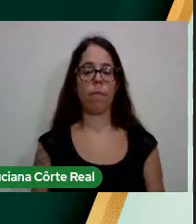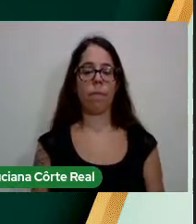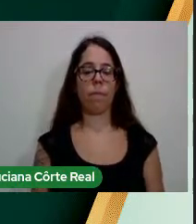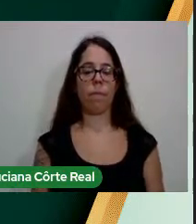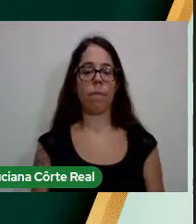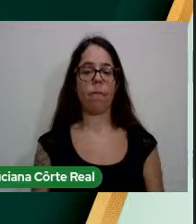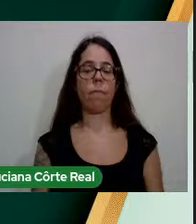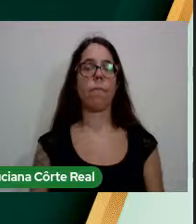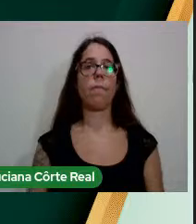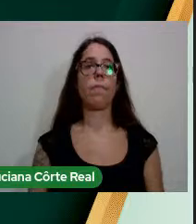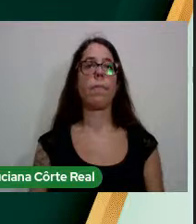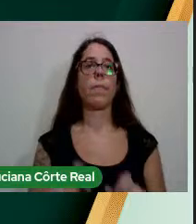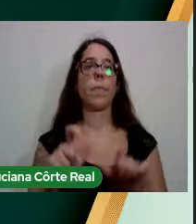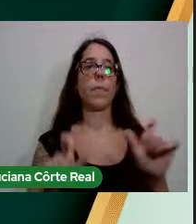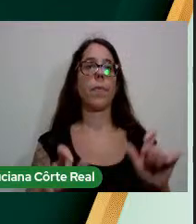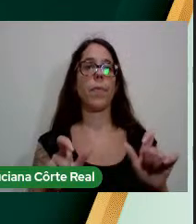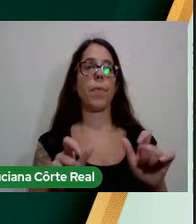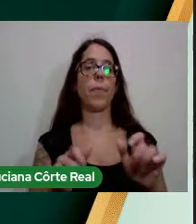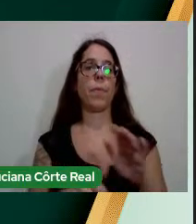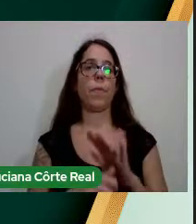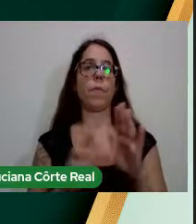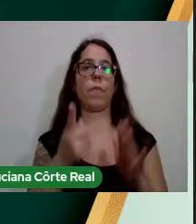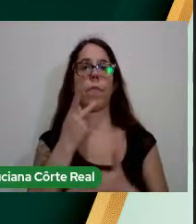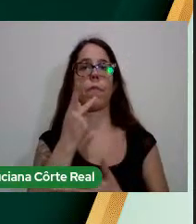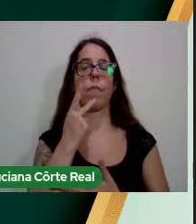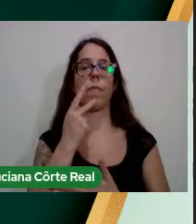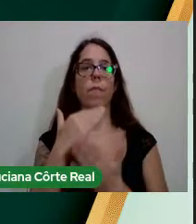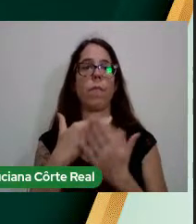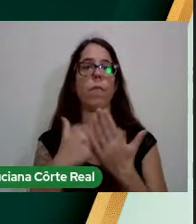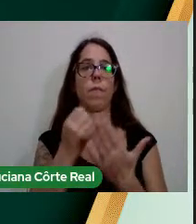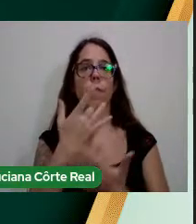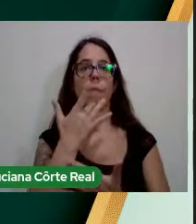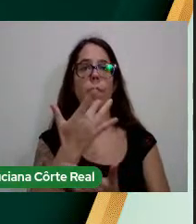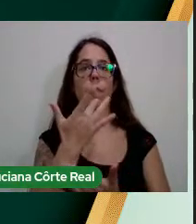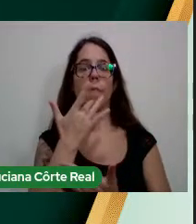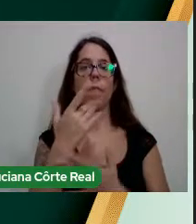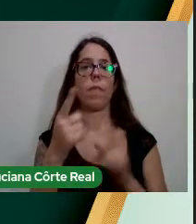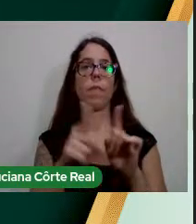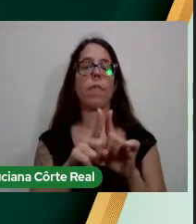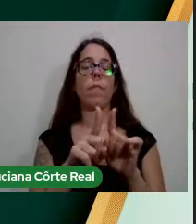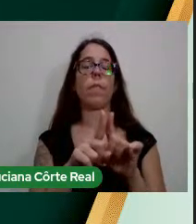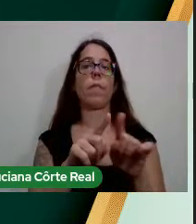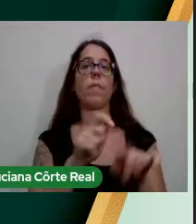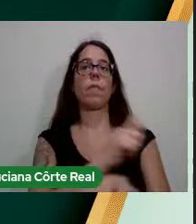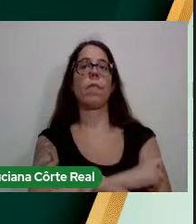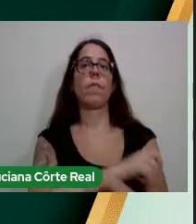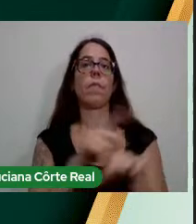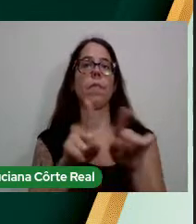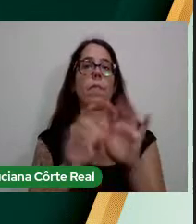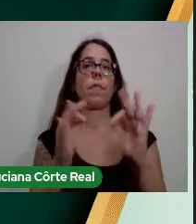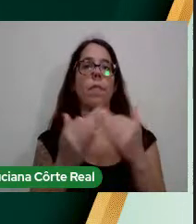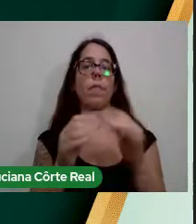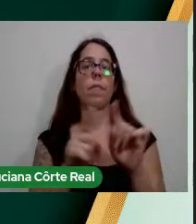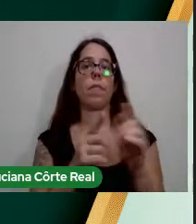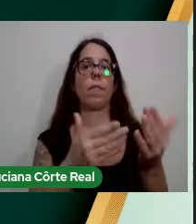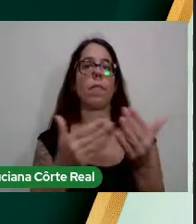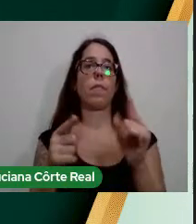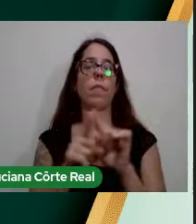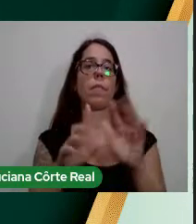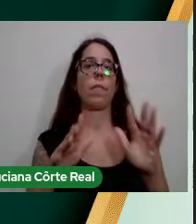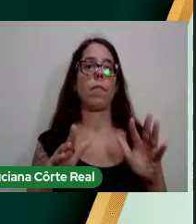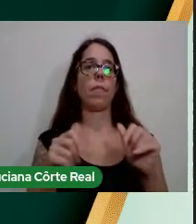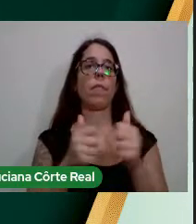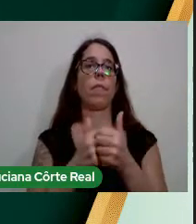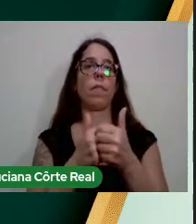Autoridades já nominadas pelo protocolo, boa tarde. Graduandos, familiares, convidados e todos que acompanham através do